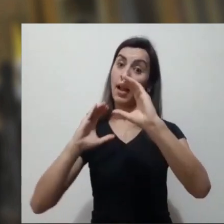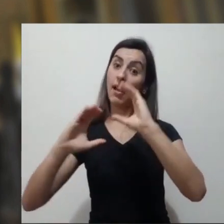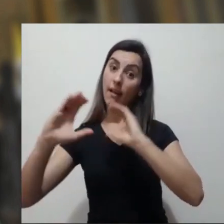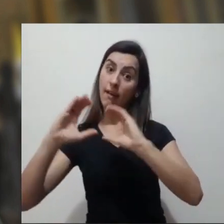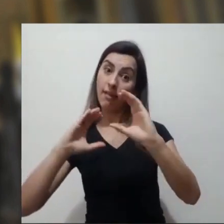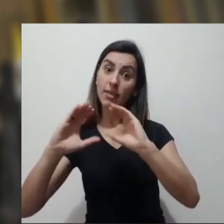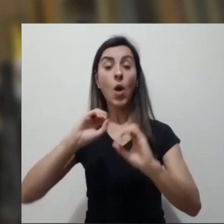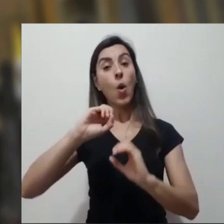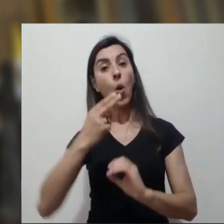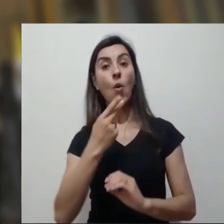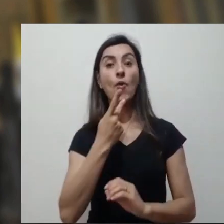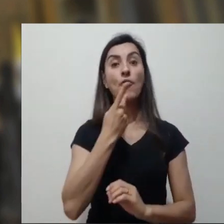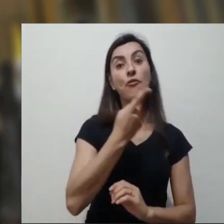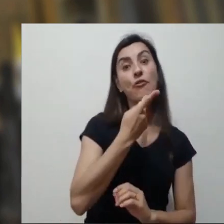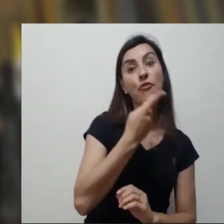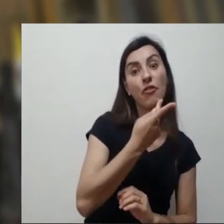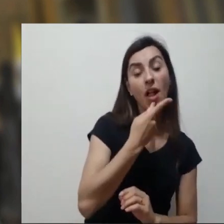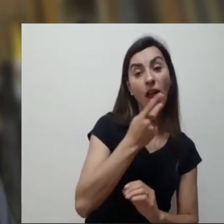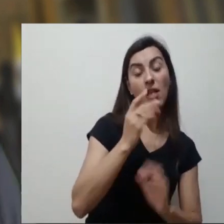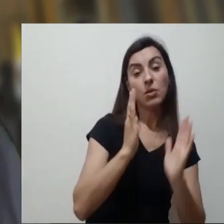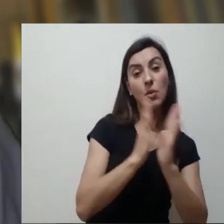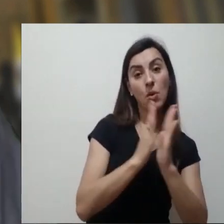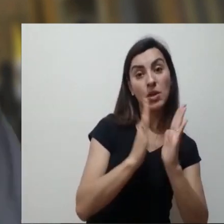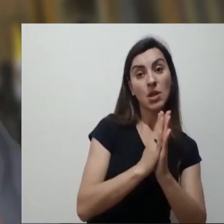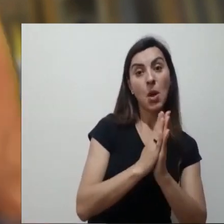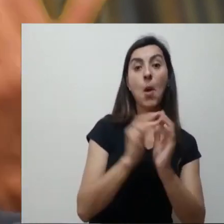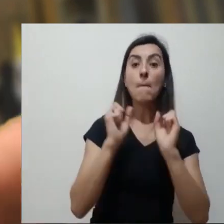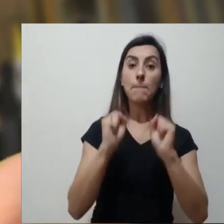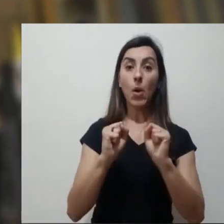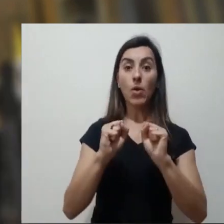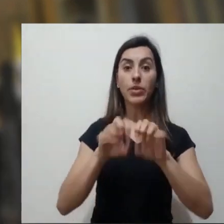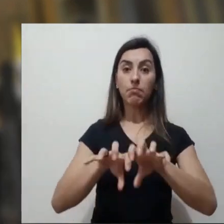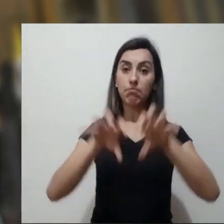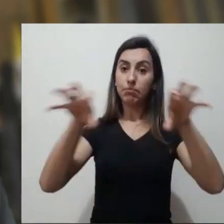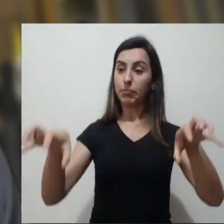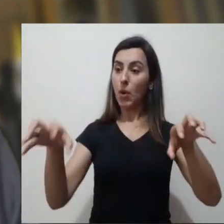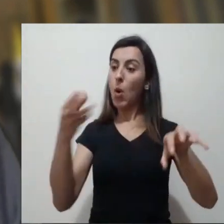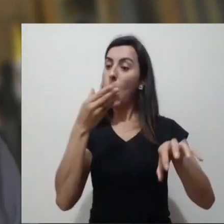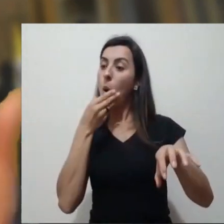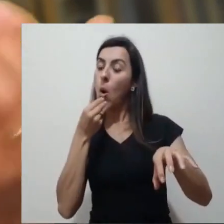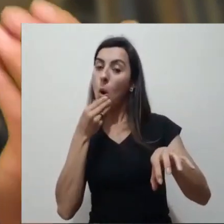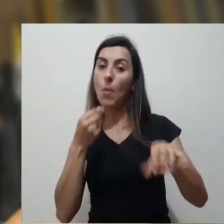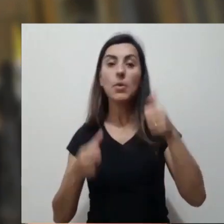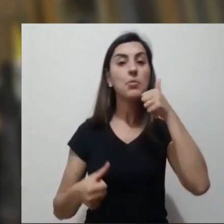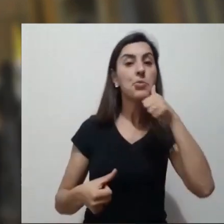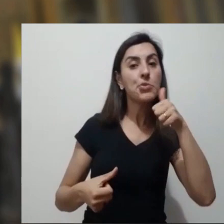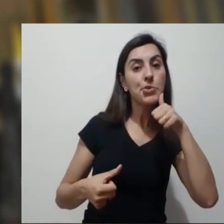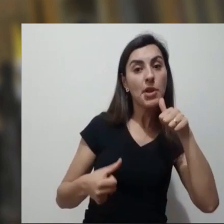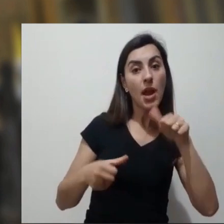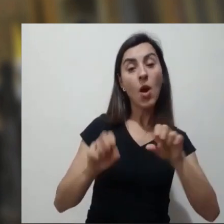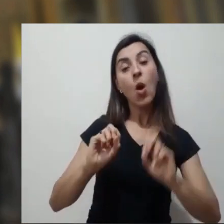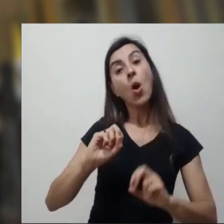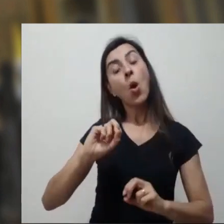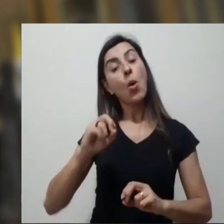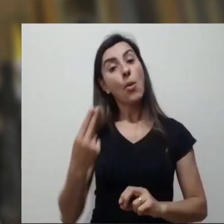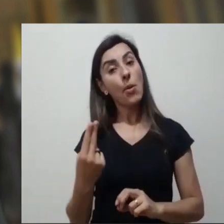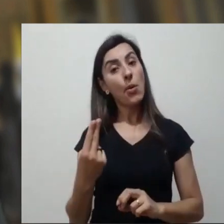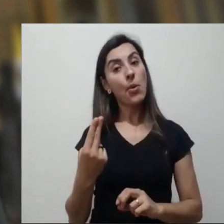ser rezado em dois coros. Pode ser homens e mulheres, lado direito e lado